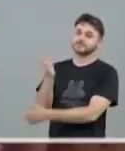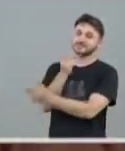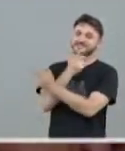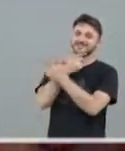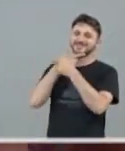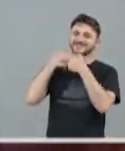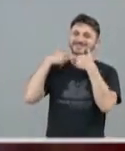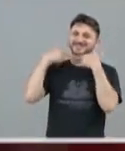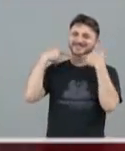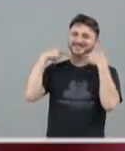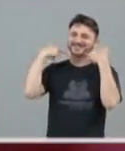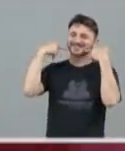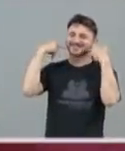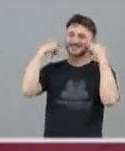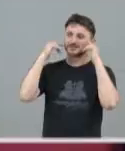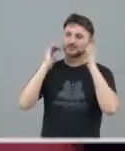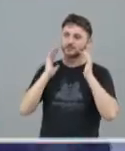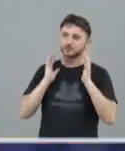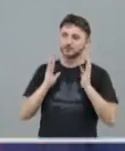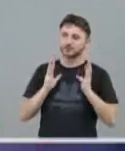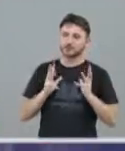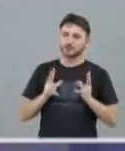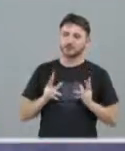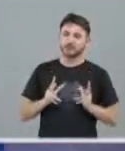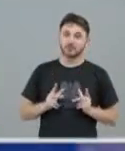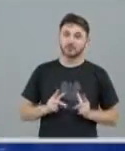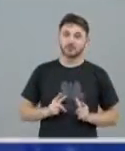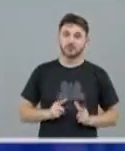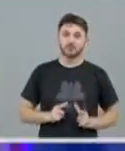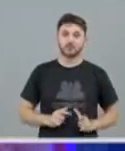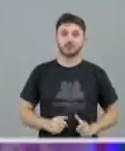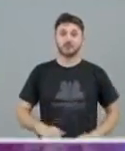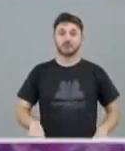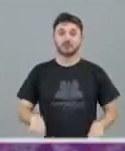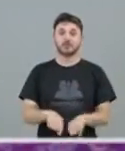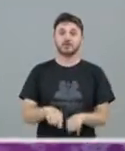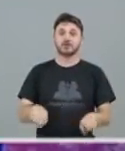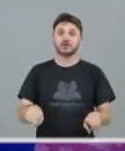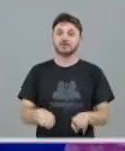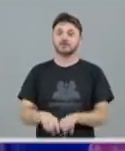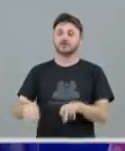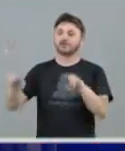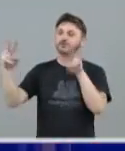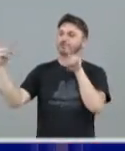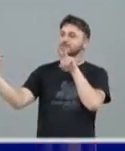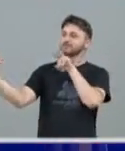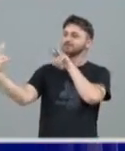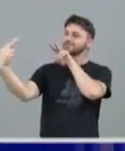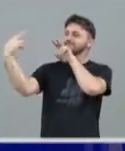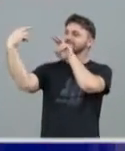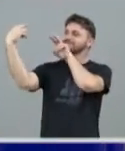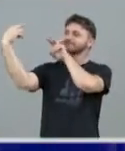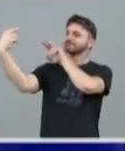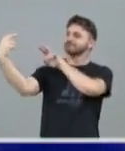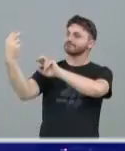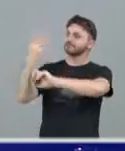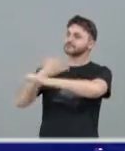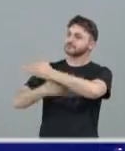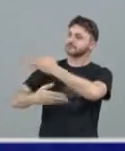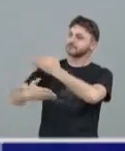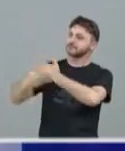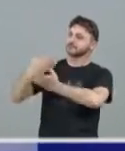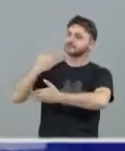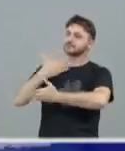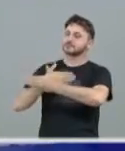sorriso mais puro. E o olhar? E o olhar mais fraterno. O